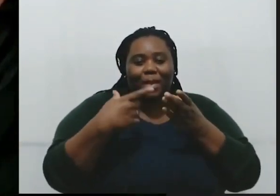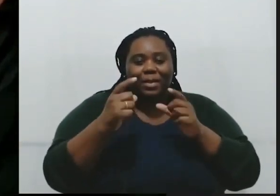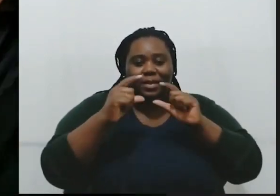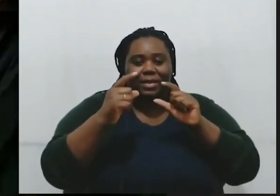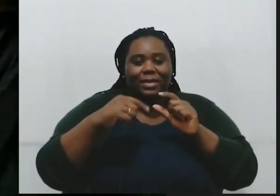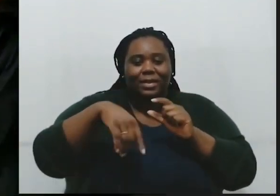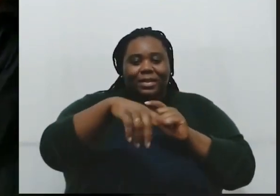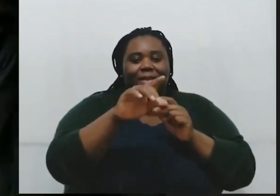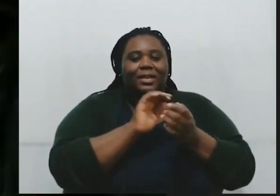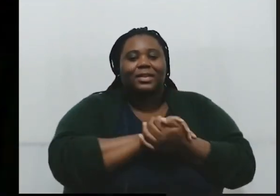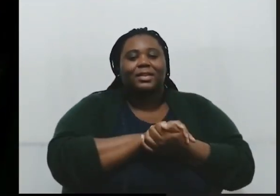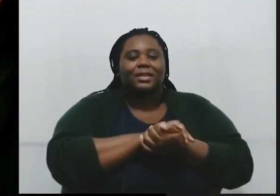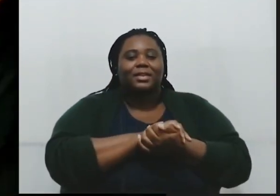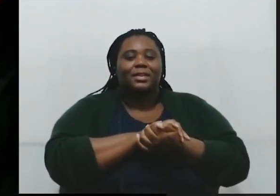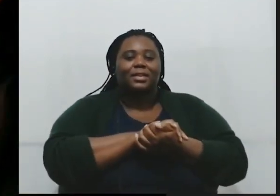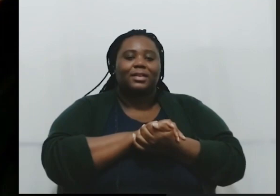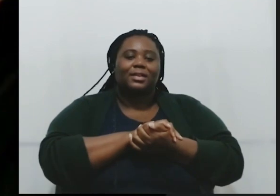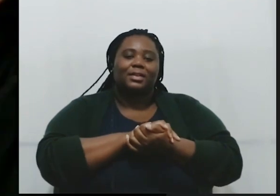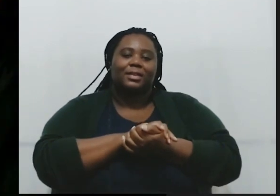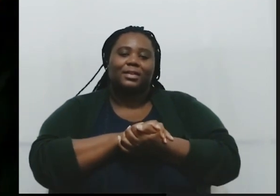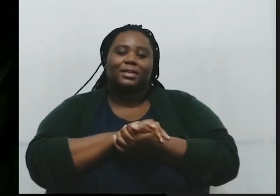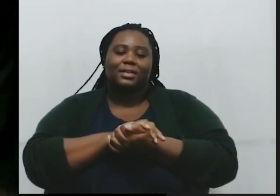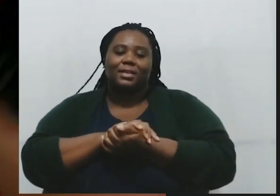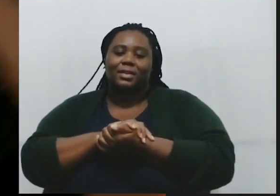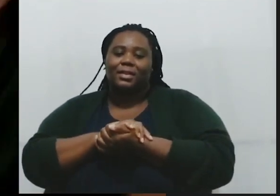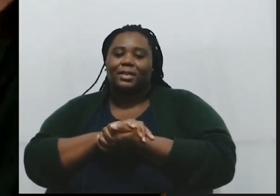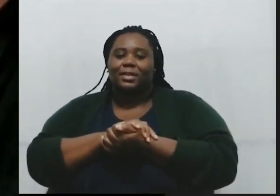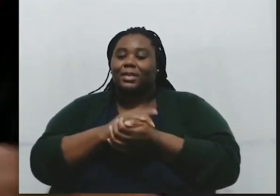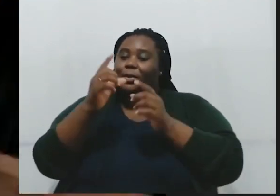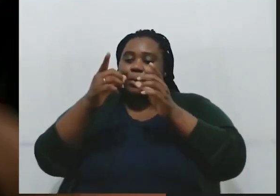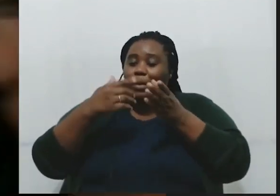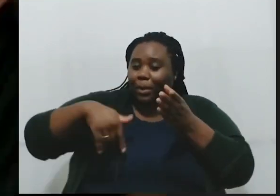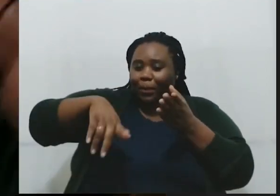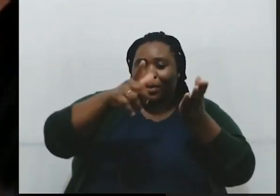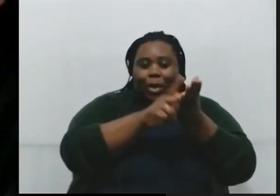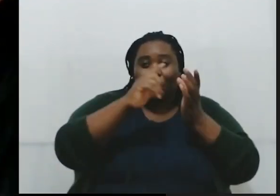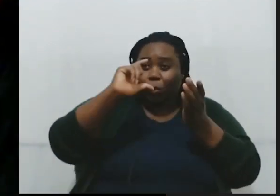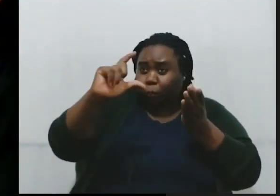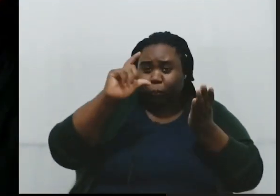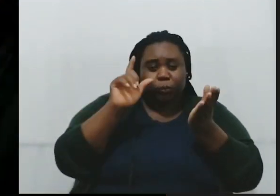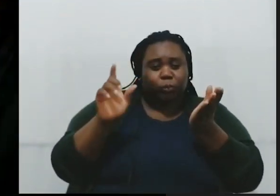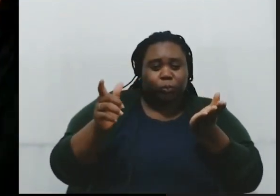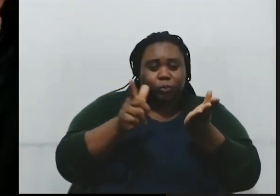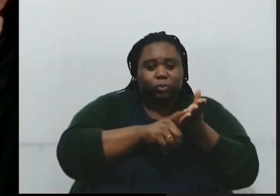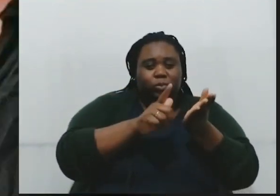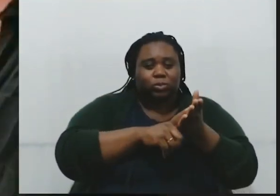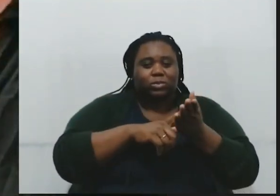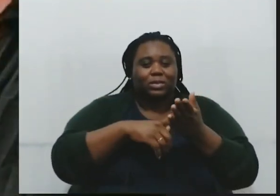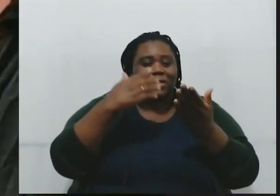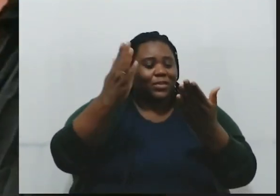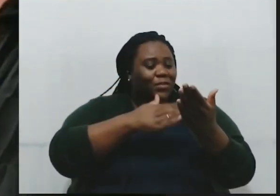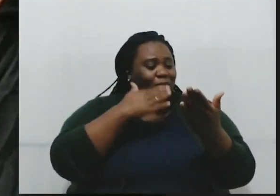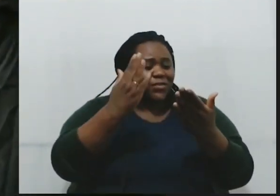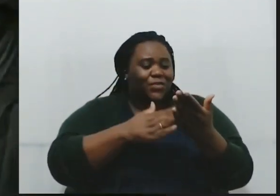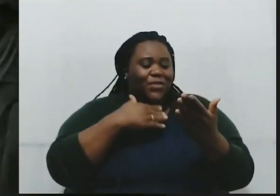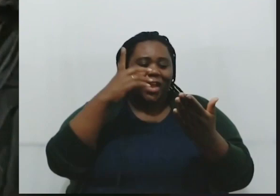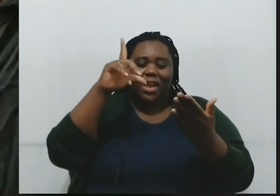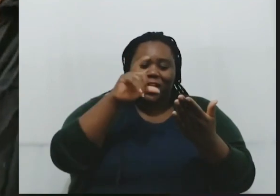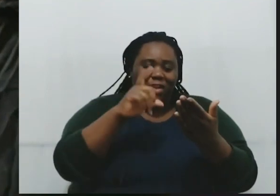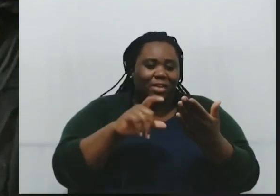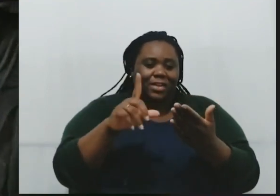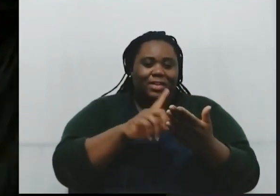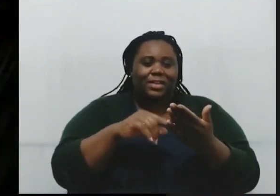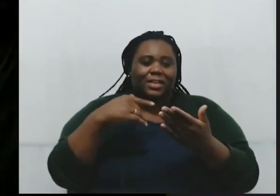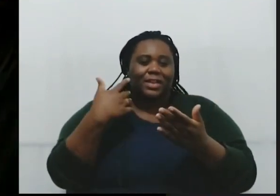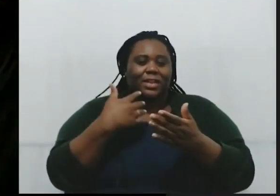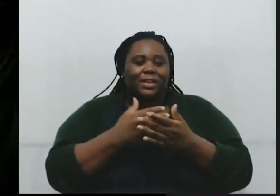hiperbólica. E aí eu levei um cramaço explicando porque um monte de mágica, um monte de coisa, quase com uma dramaturgia. Não tinha peças de